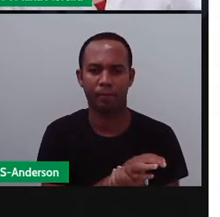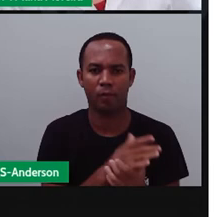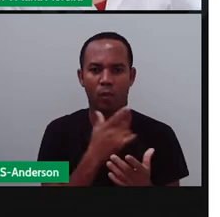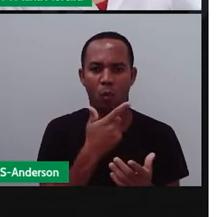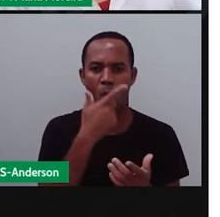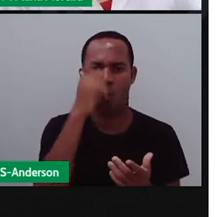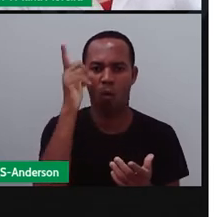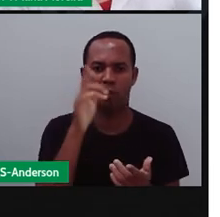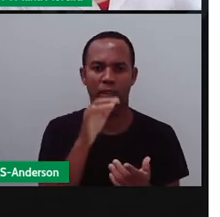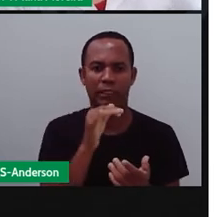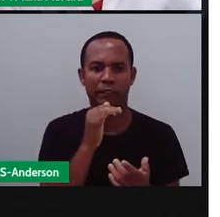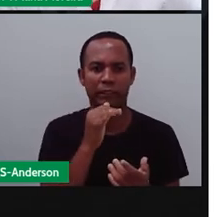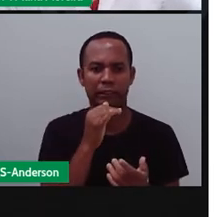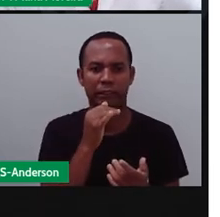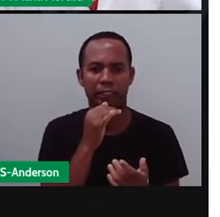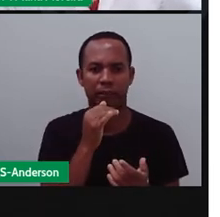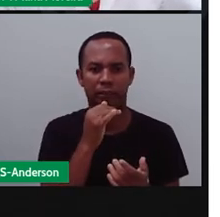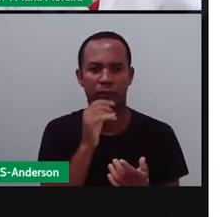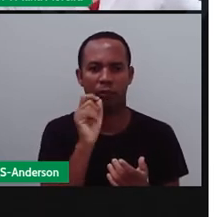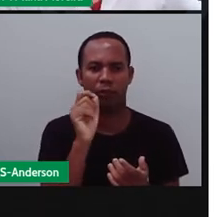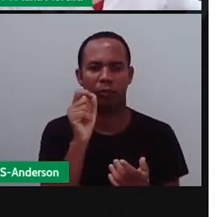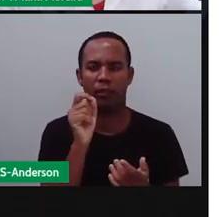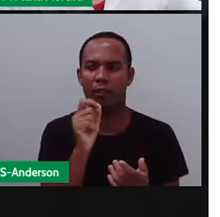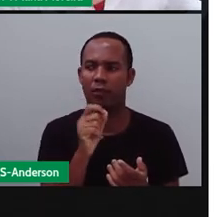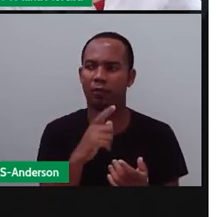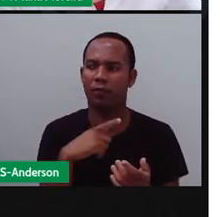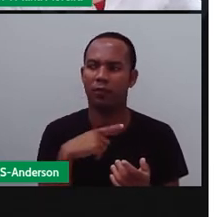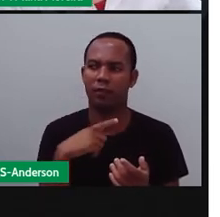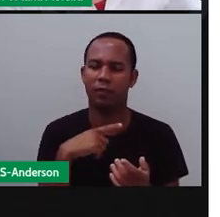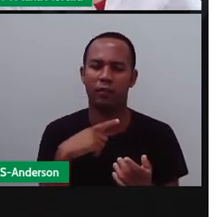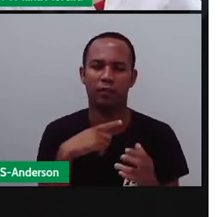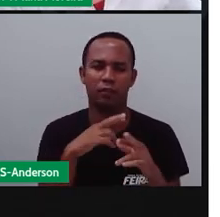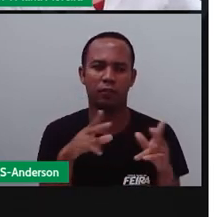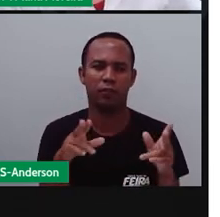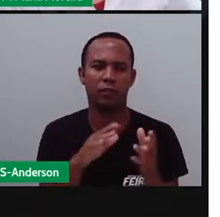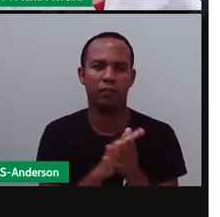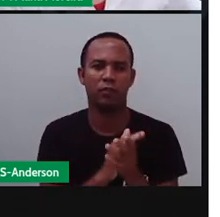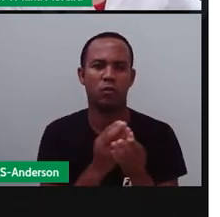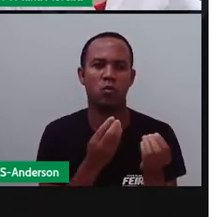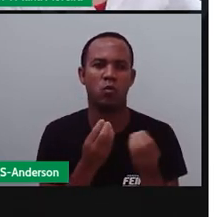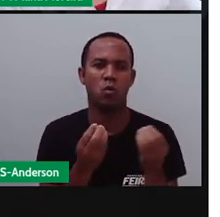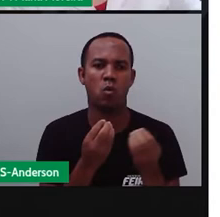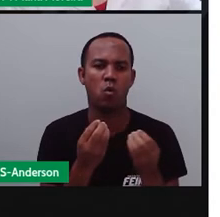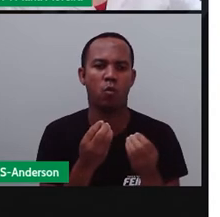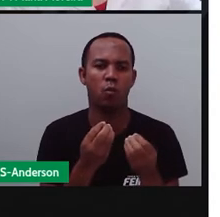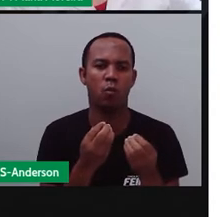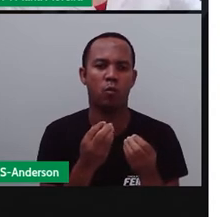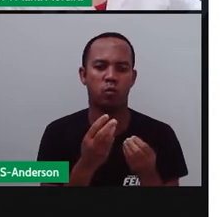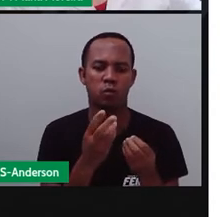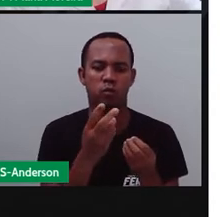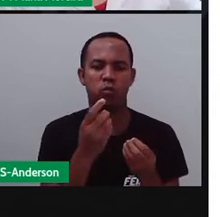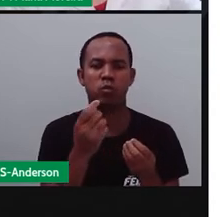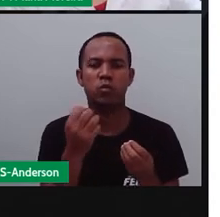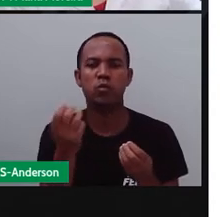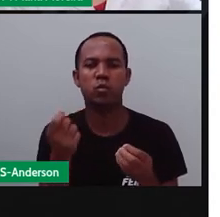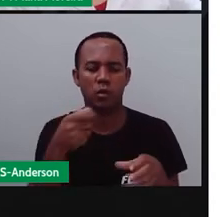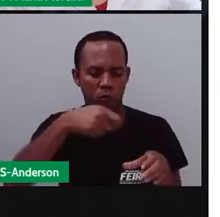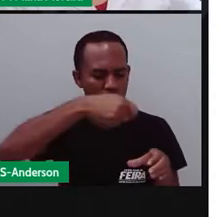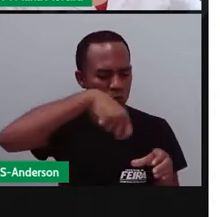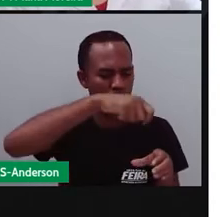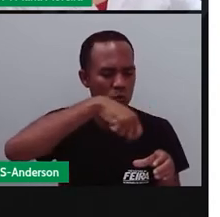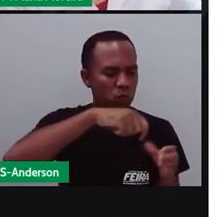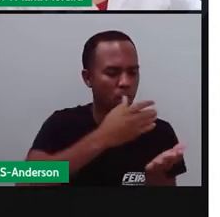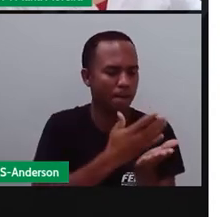Outro exemplo, né, são as receitas, né, que dão o passo a passo e a quantidade certa para fazer o quê?